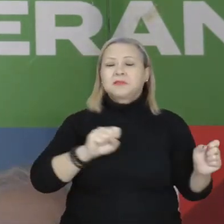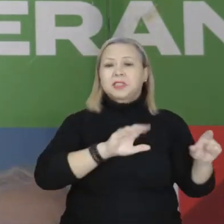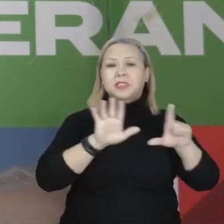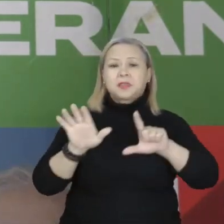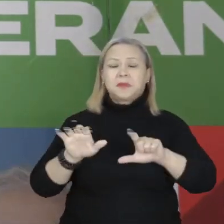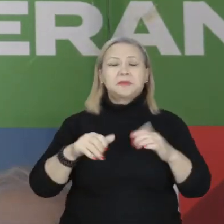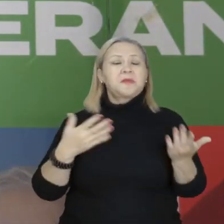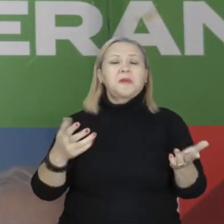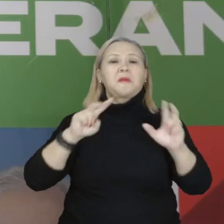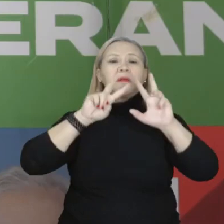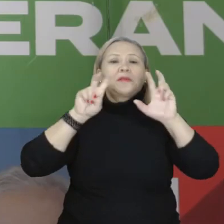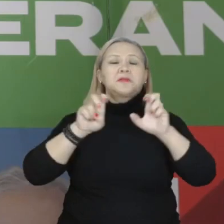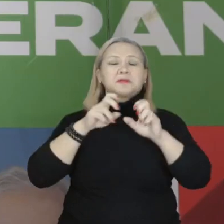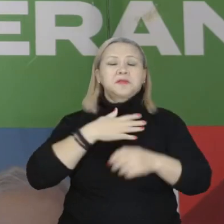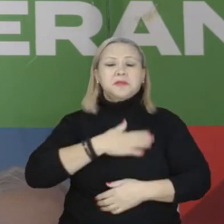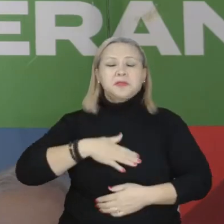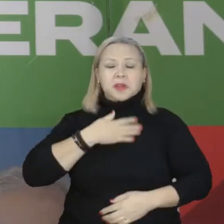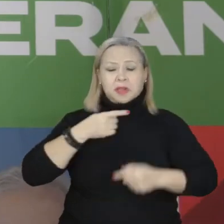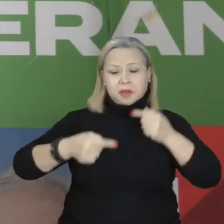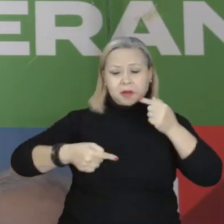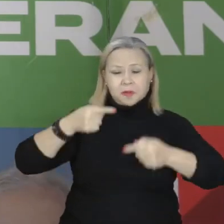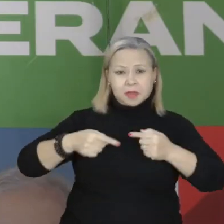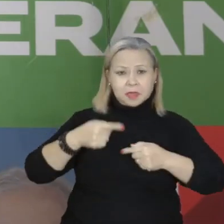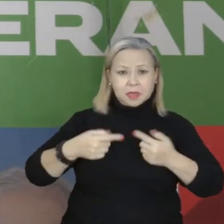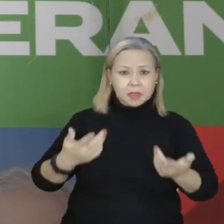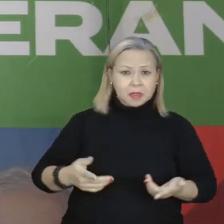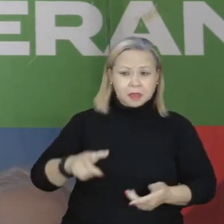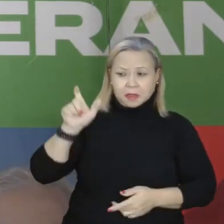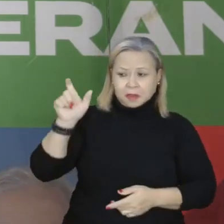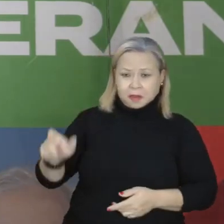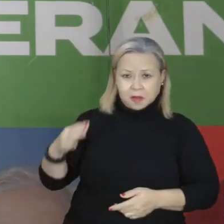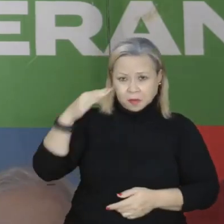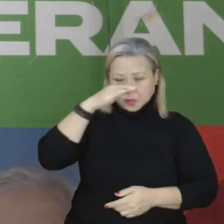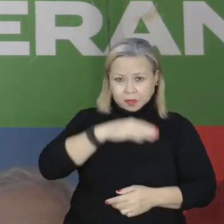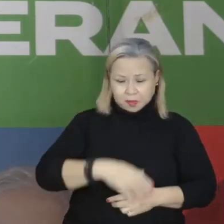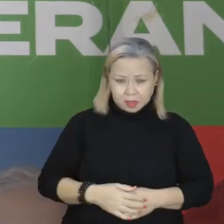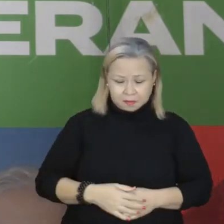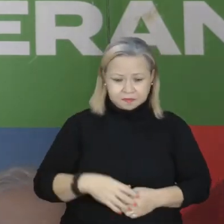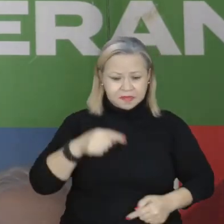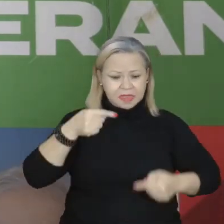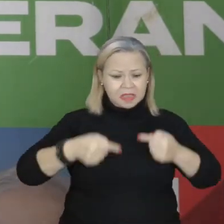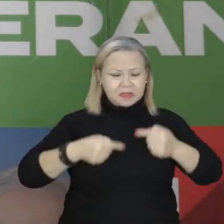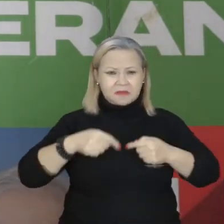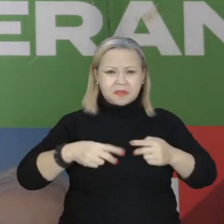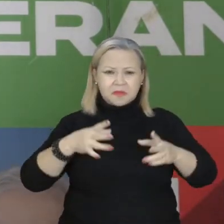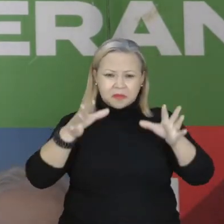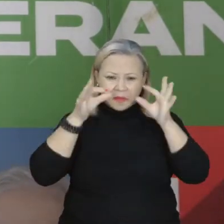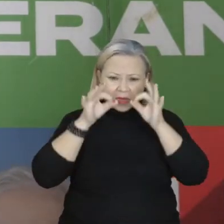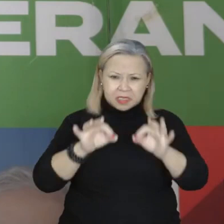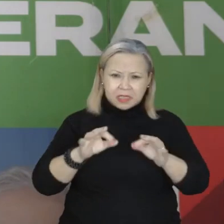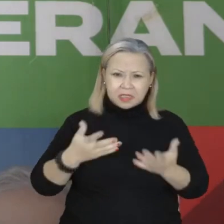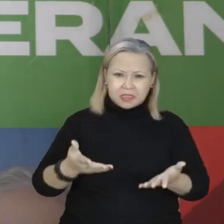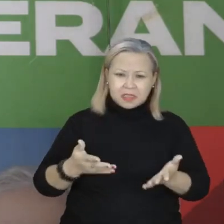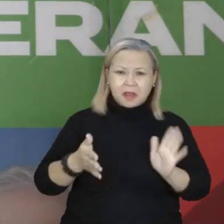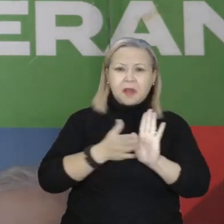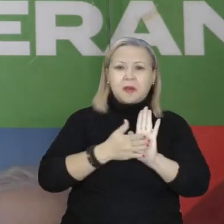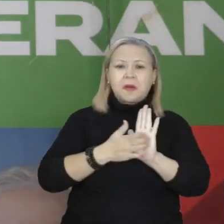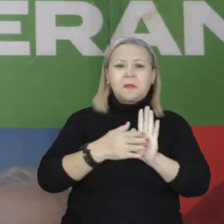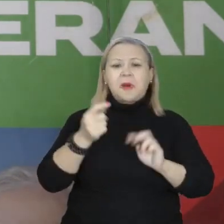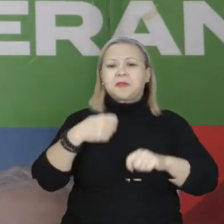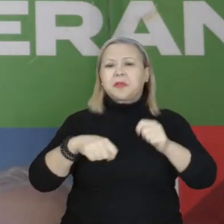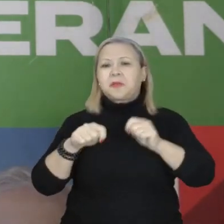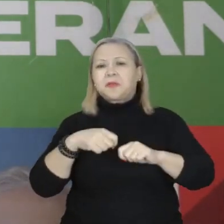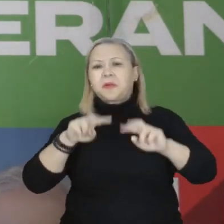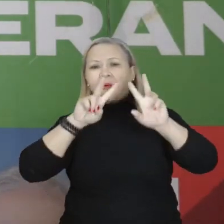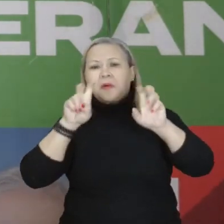gostaria de debater com o seu adversário? O senhor acha que a discussão nessa reta final, que está todo mundo prestando atenção, tem que ser a pauta econômica, ou esse caso